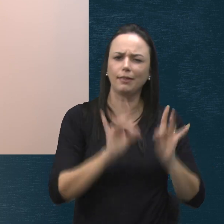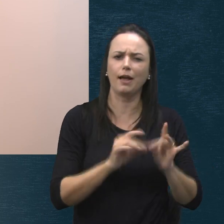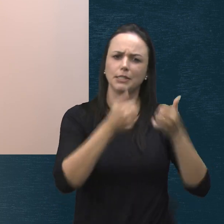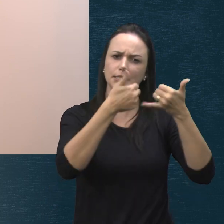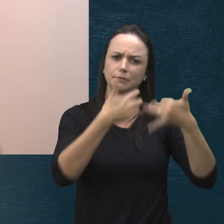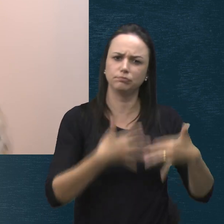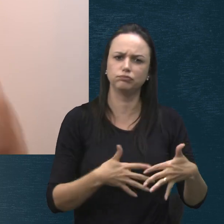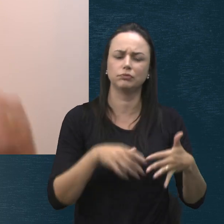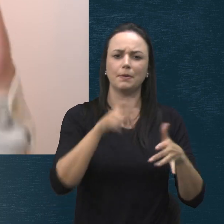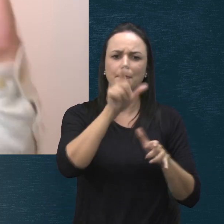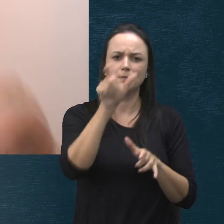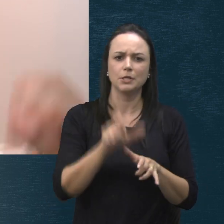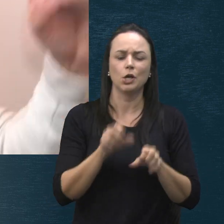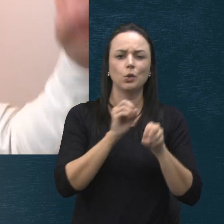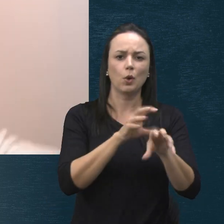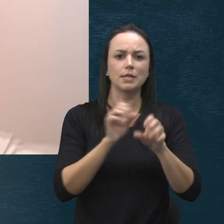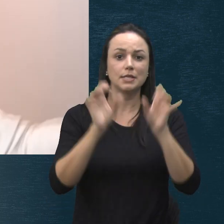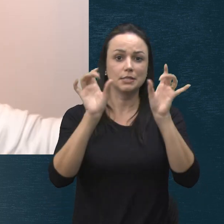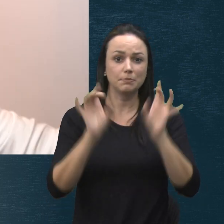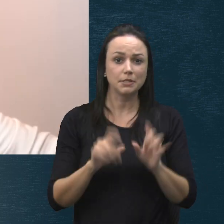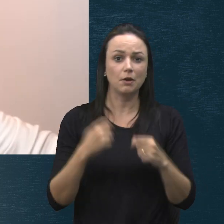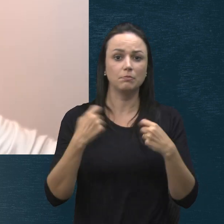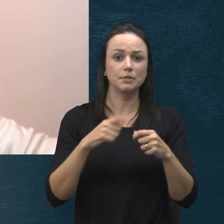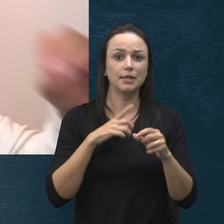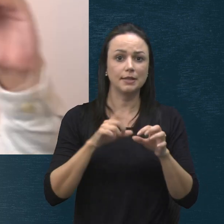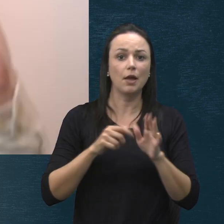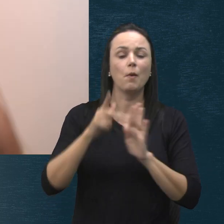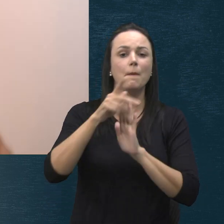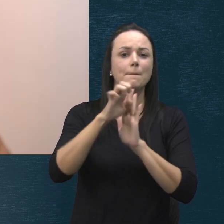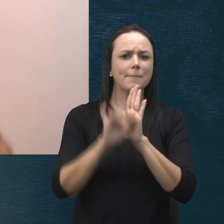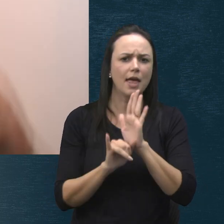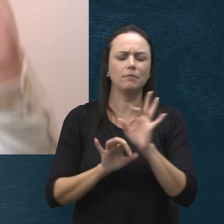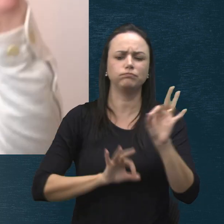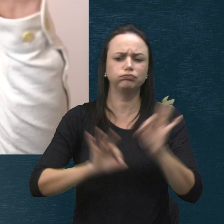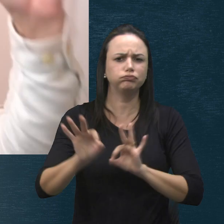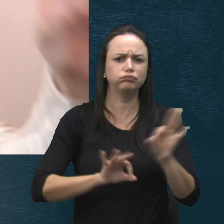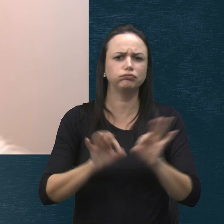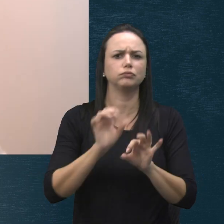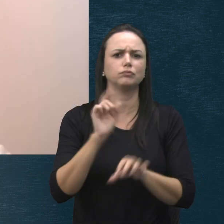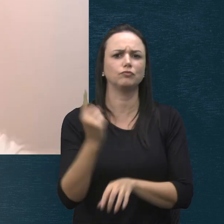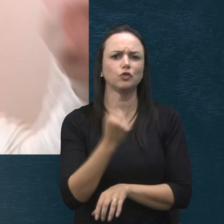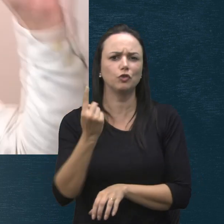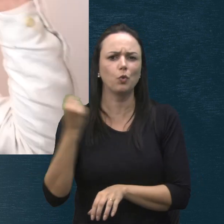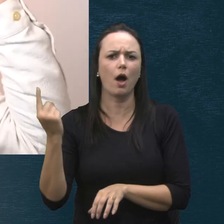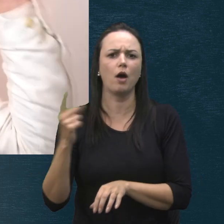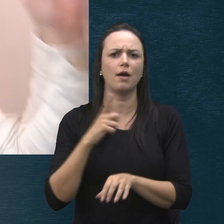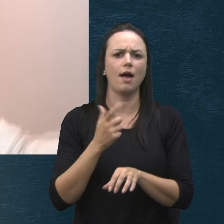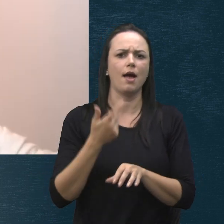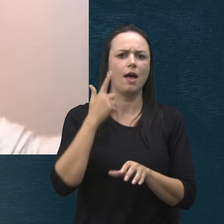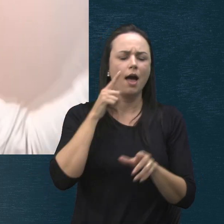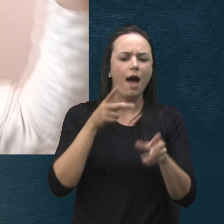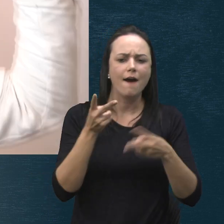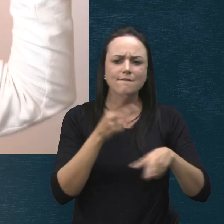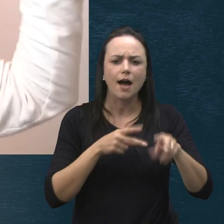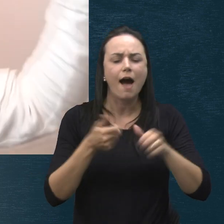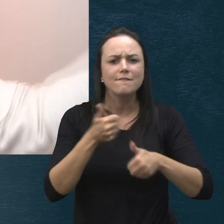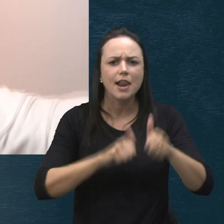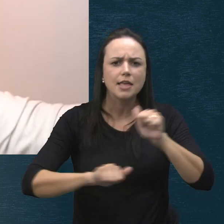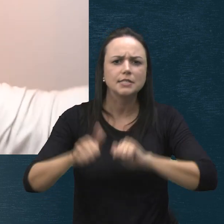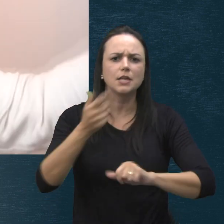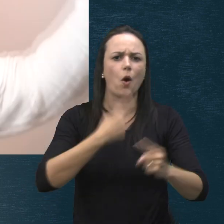servem de educação especial têm que ter um plano educacional individualizado. Esse plano educacional tem que ter avaliação,